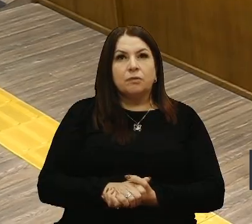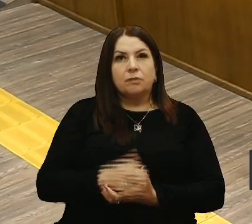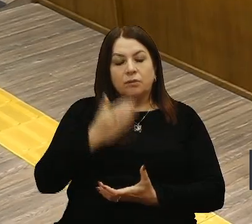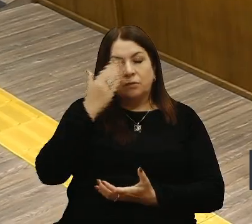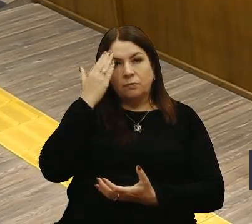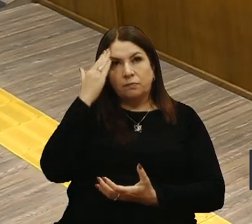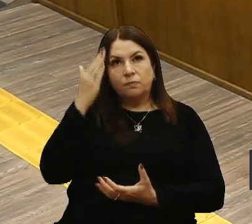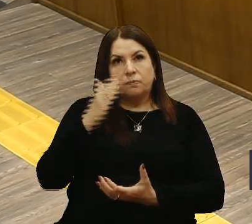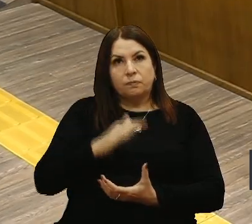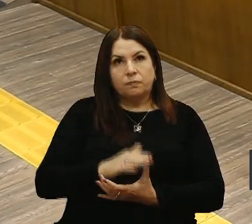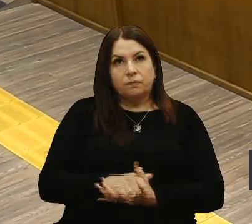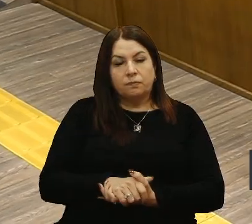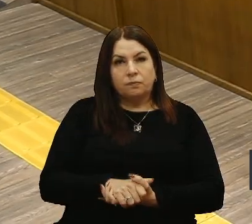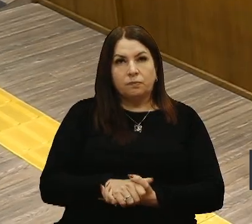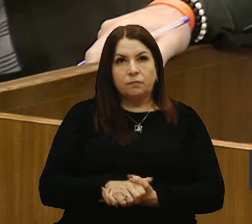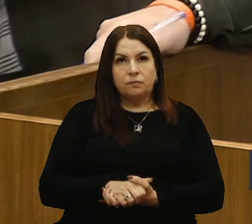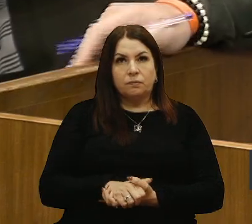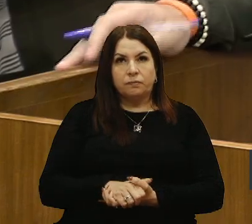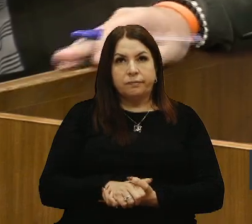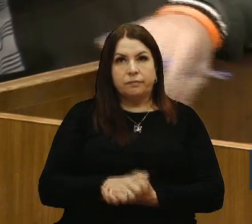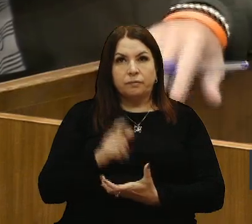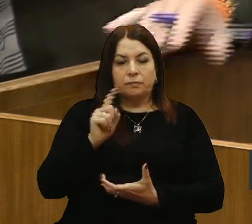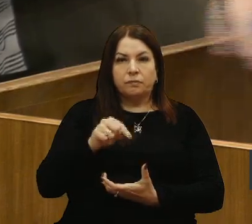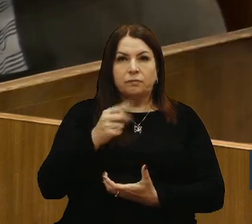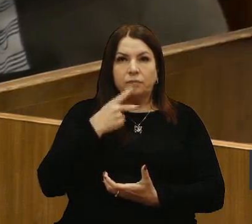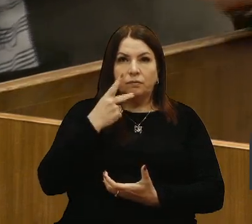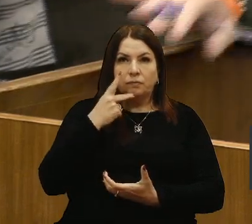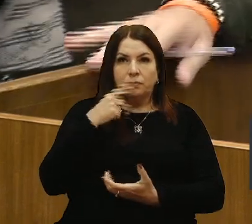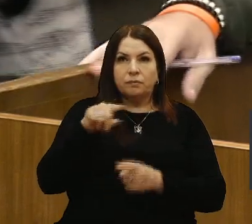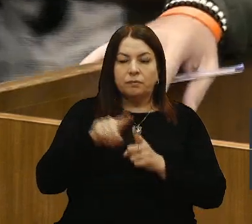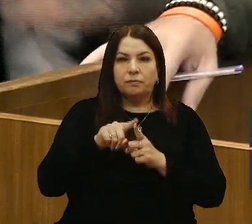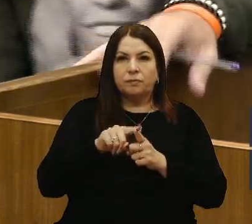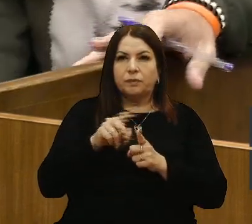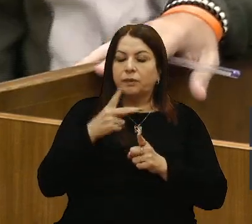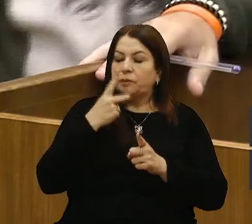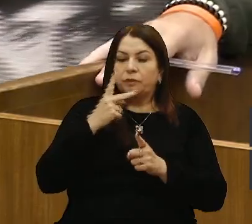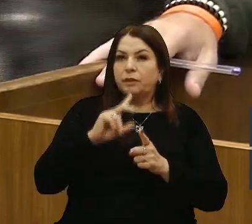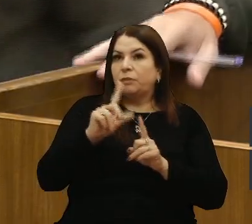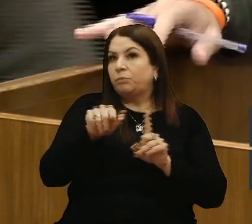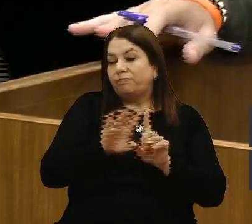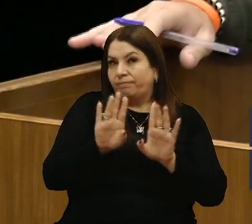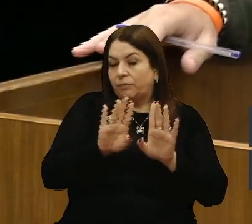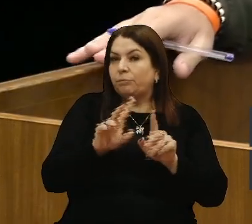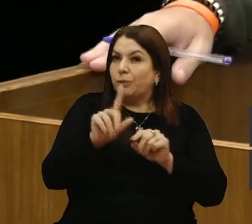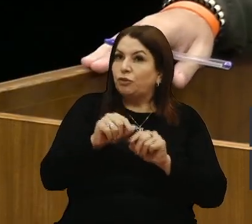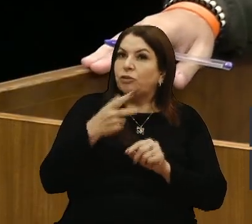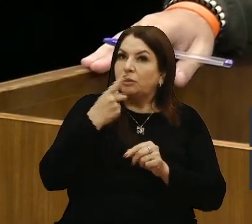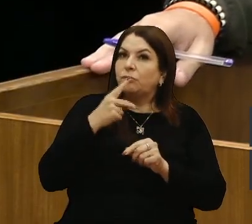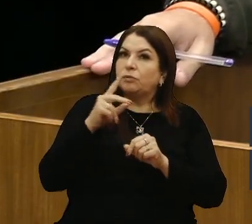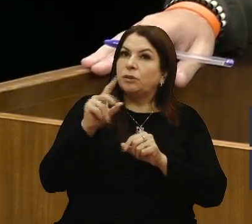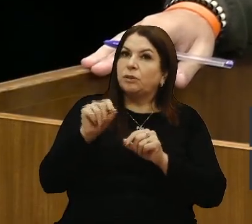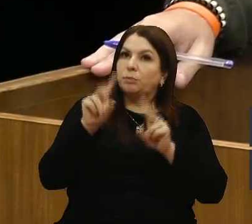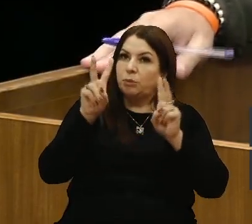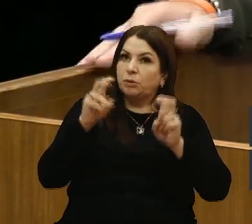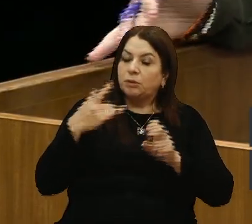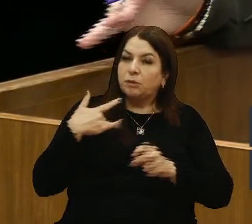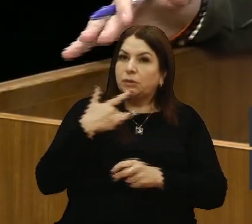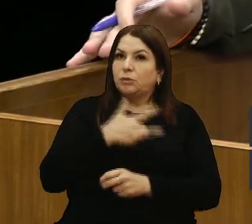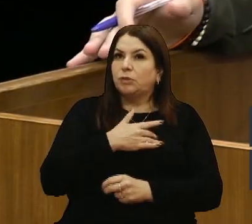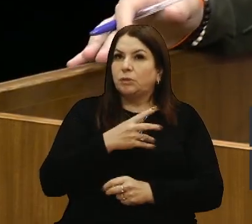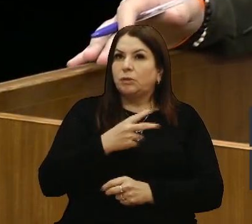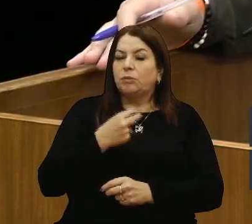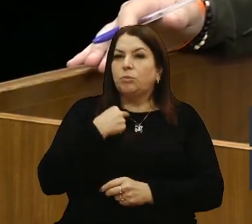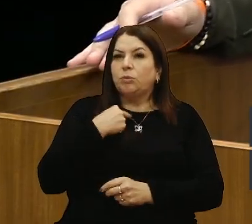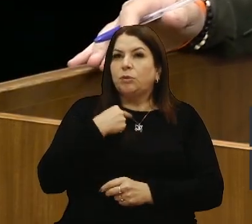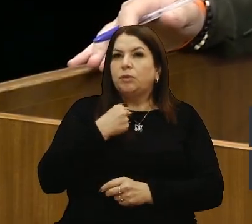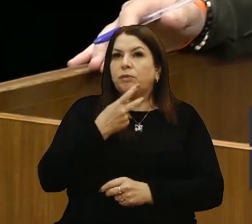Obrigado, capitão. Aqui eu venho falar de um tema, eu ia falar mais para frente, mas não, já que a gente tocou no tema da saúde aqui, não vou poder